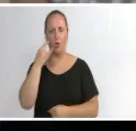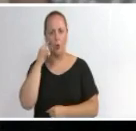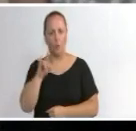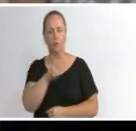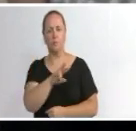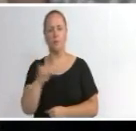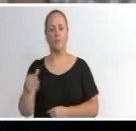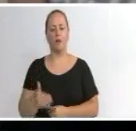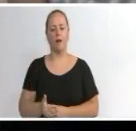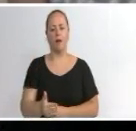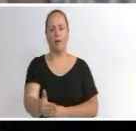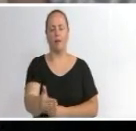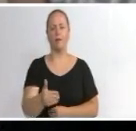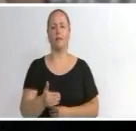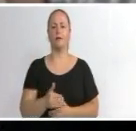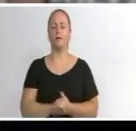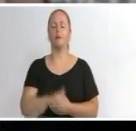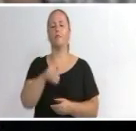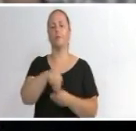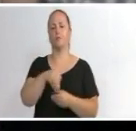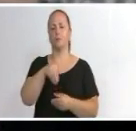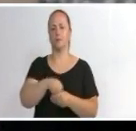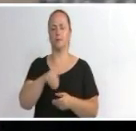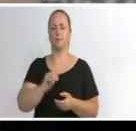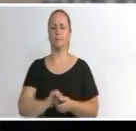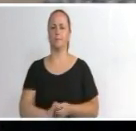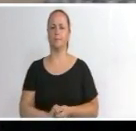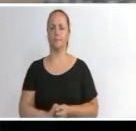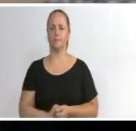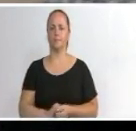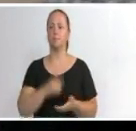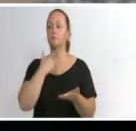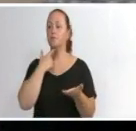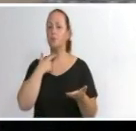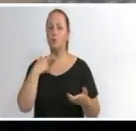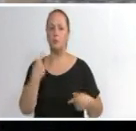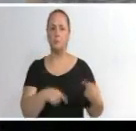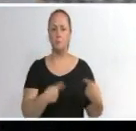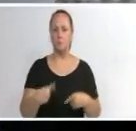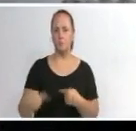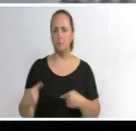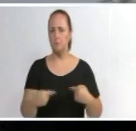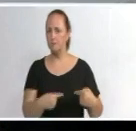para fases de votação. Alguém deseja discutir?